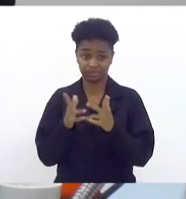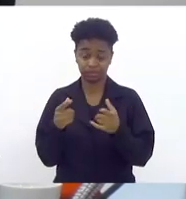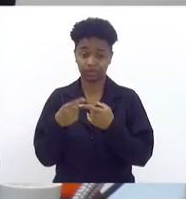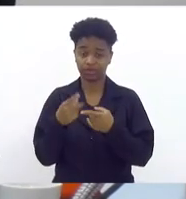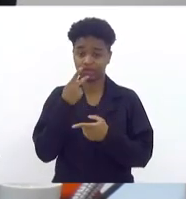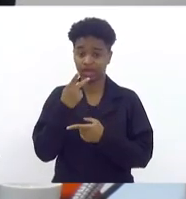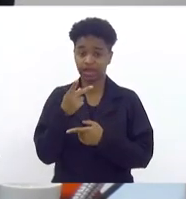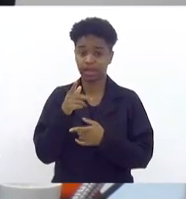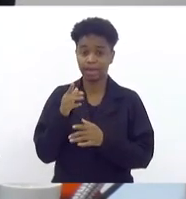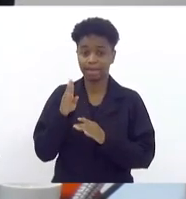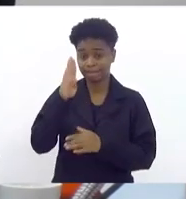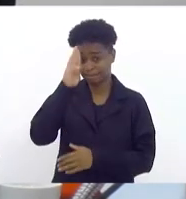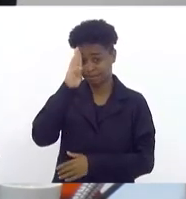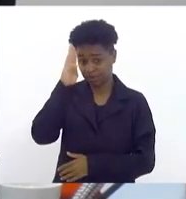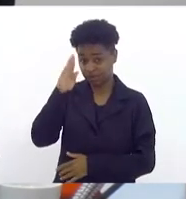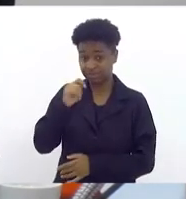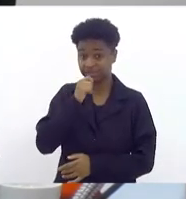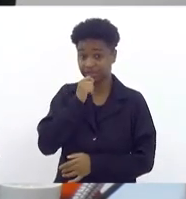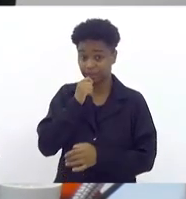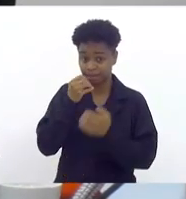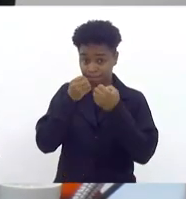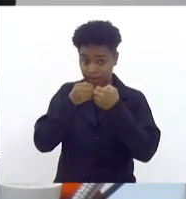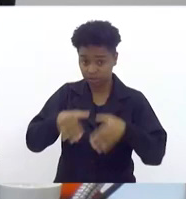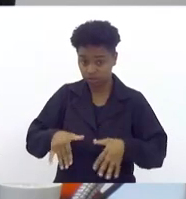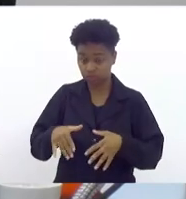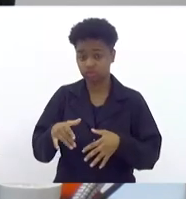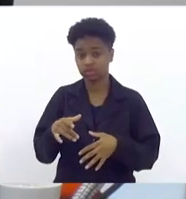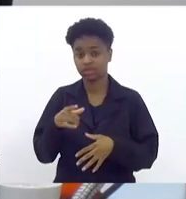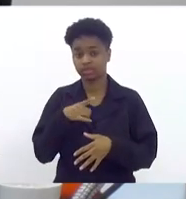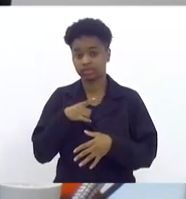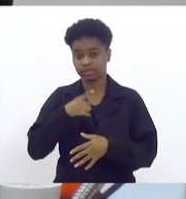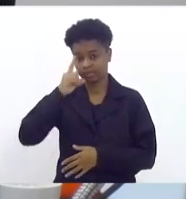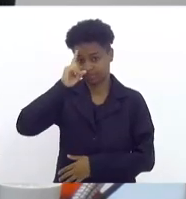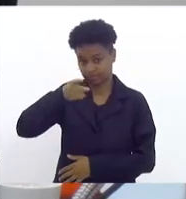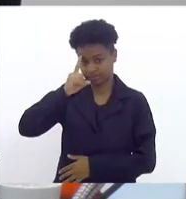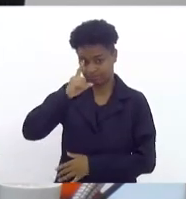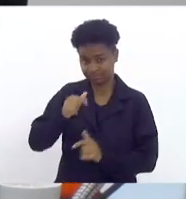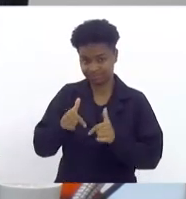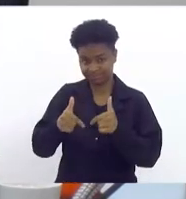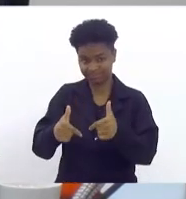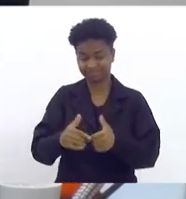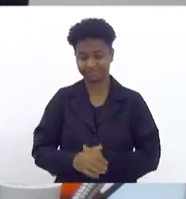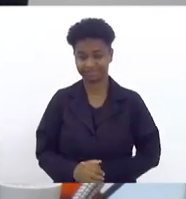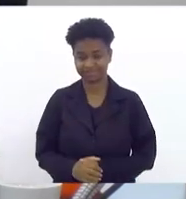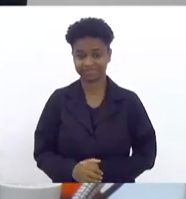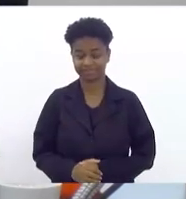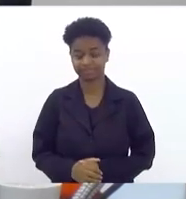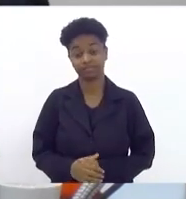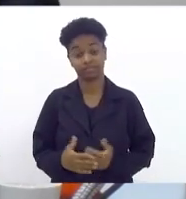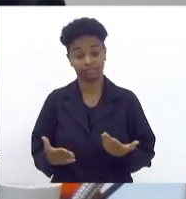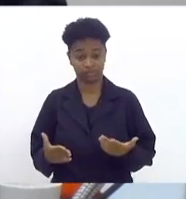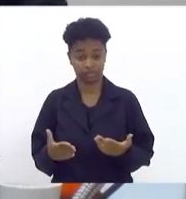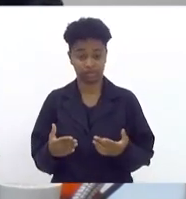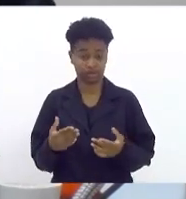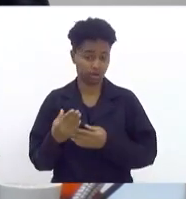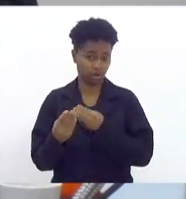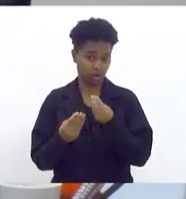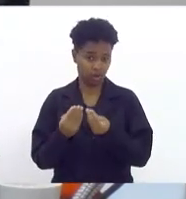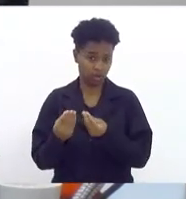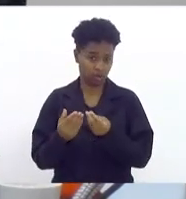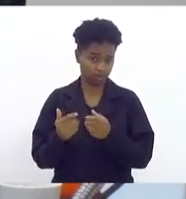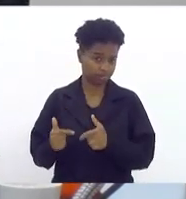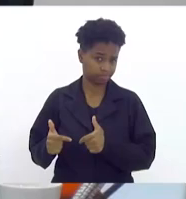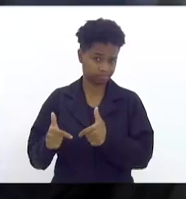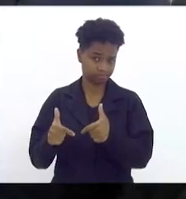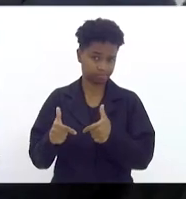fala prioritariamente, sem ônus, ele impõe uma doação. Essa é a minha preocupação. Agora, efeito prático, legítimo. Agora, efeito